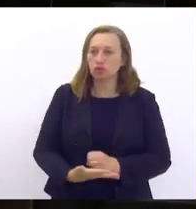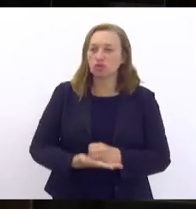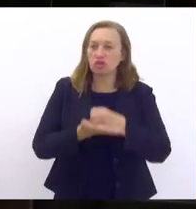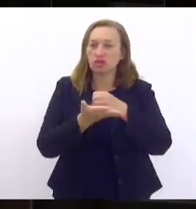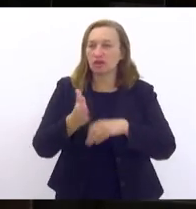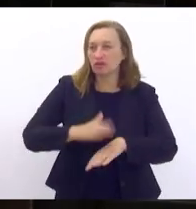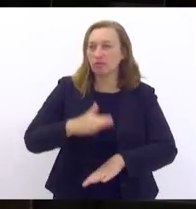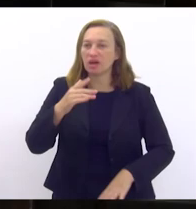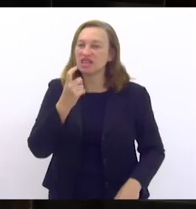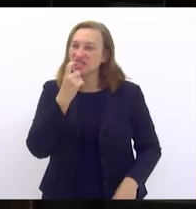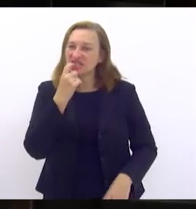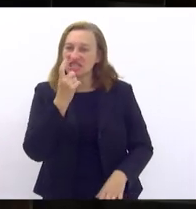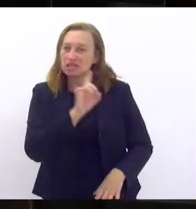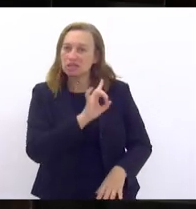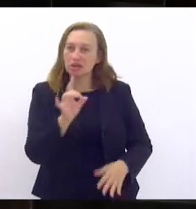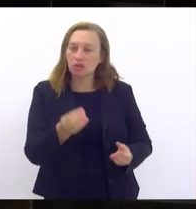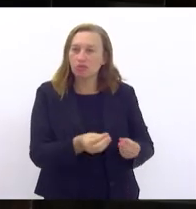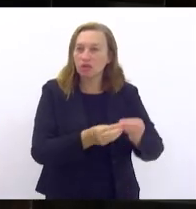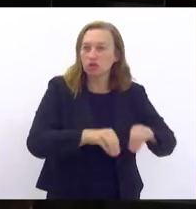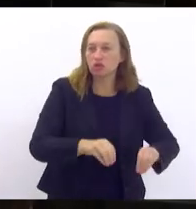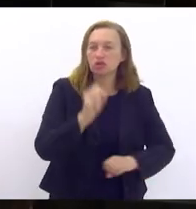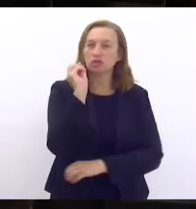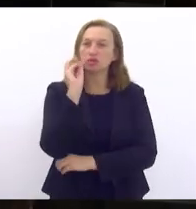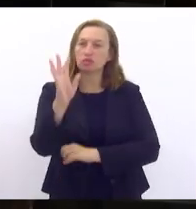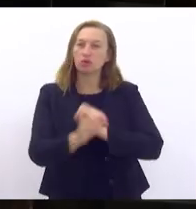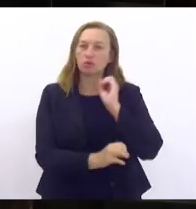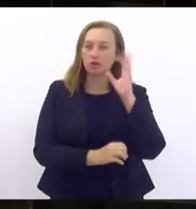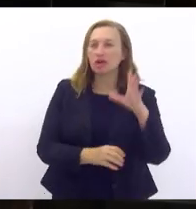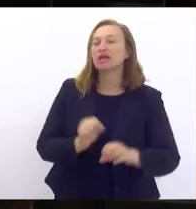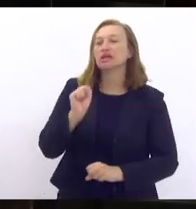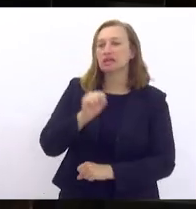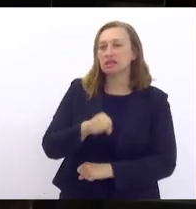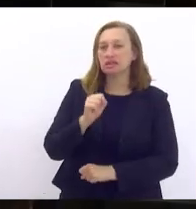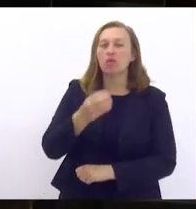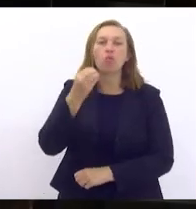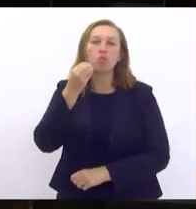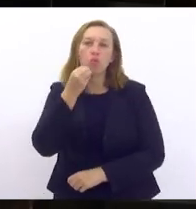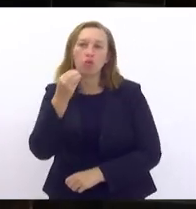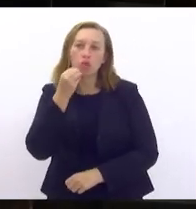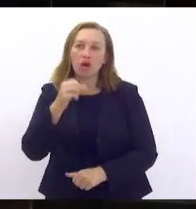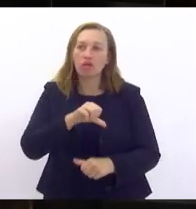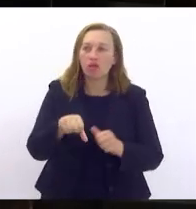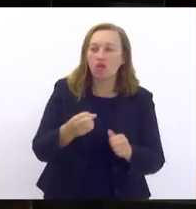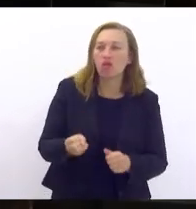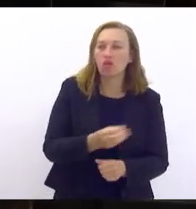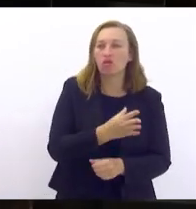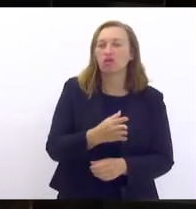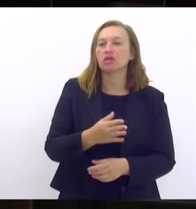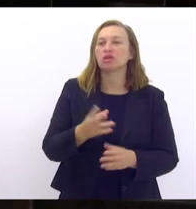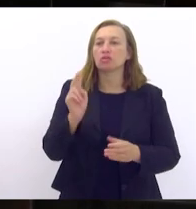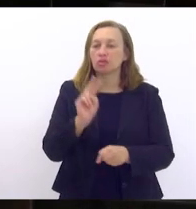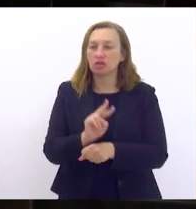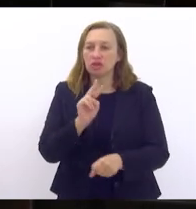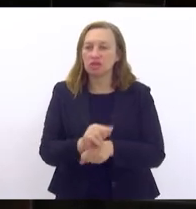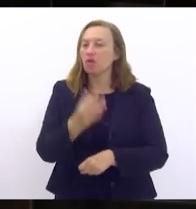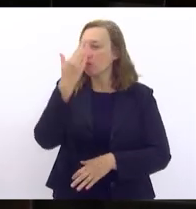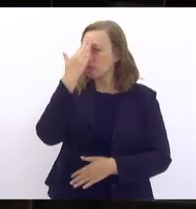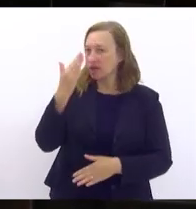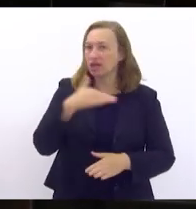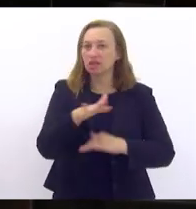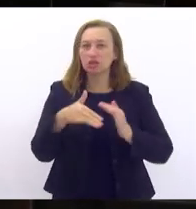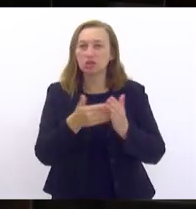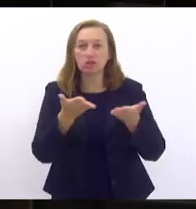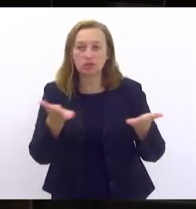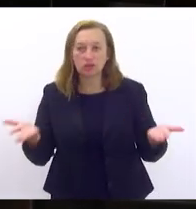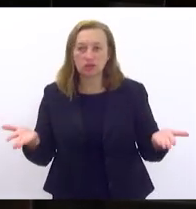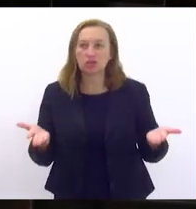represente uma ameaça ao nosso meio ambiente mas sim uma oportunidade de inovação e preservação Muito obrigado a todos